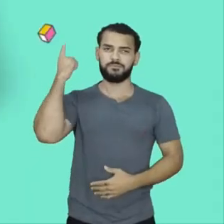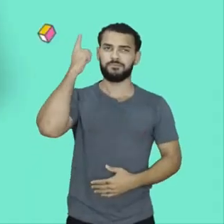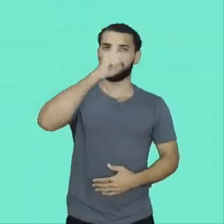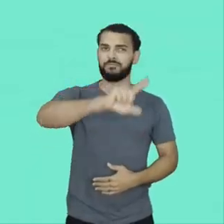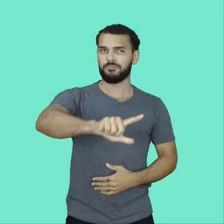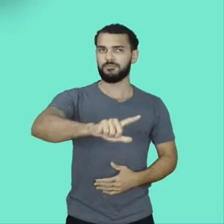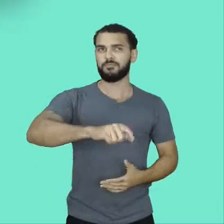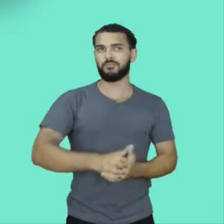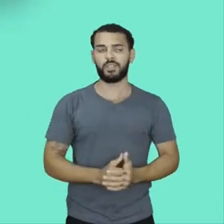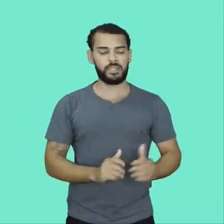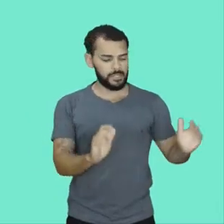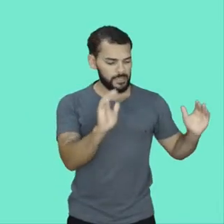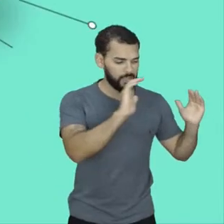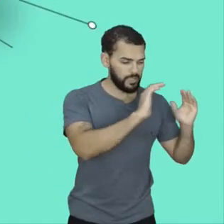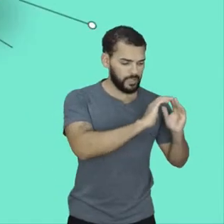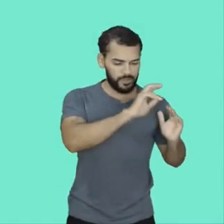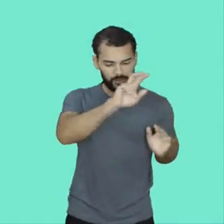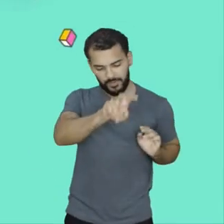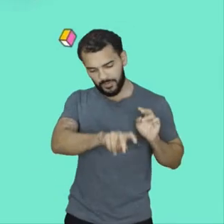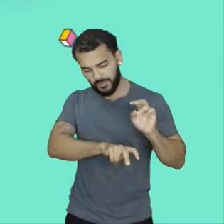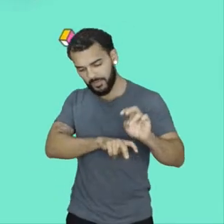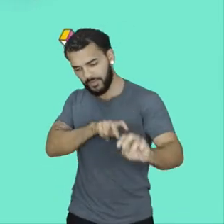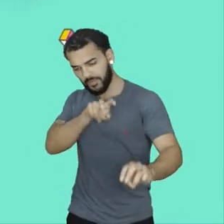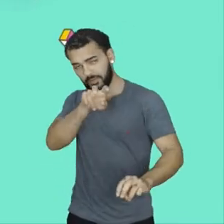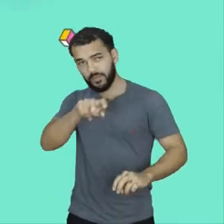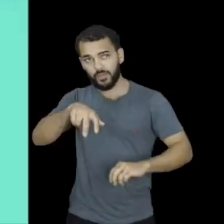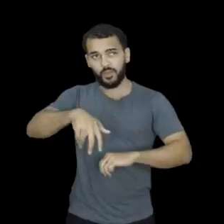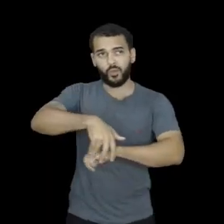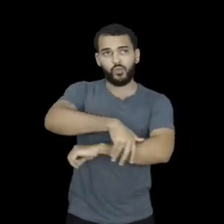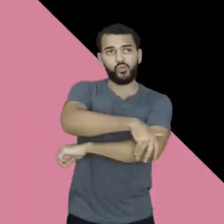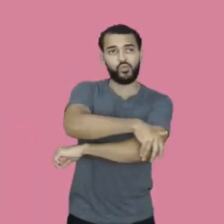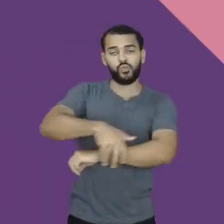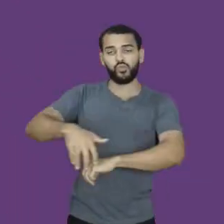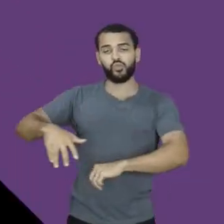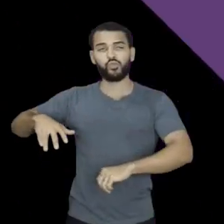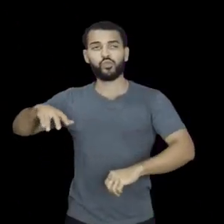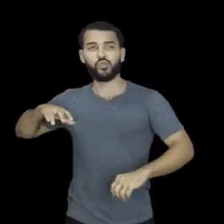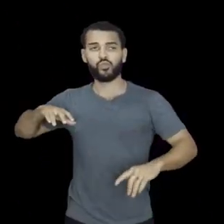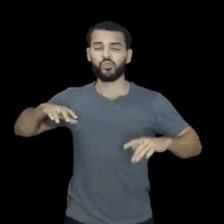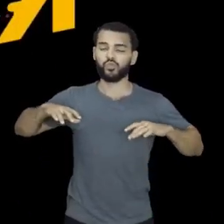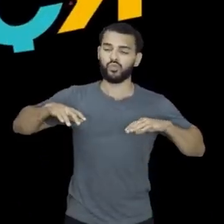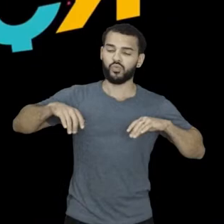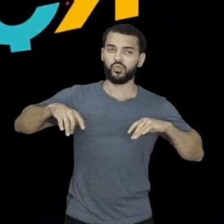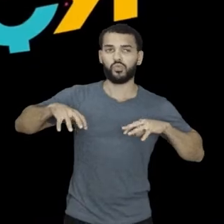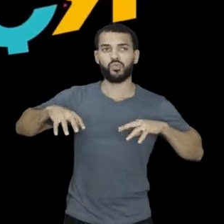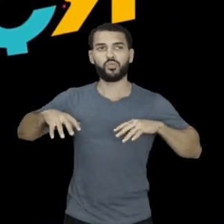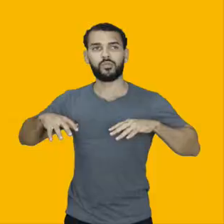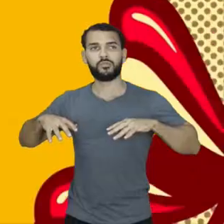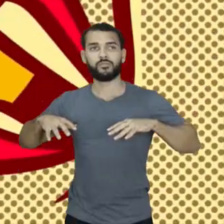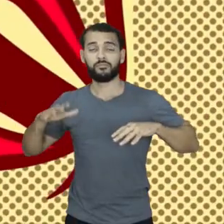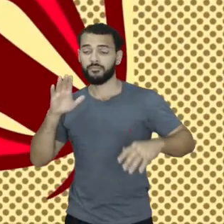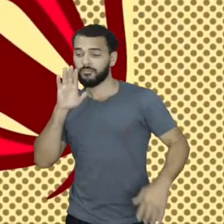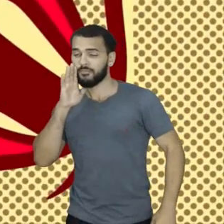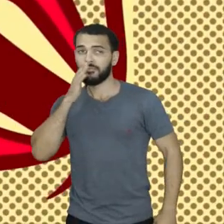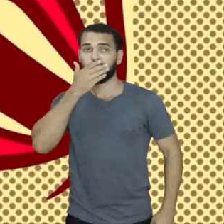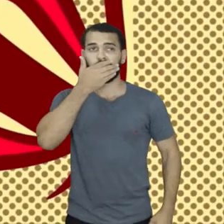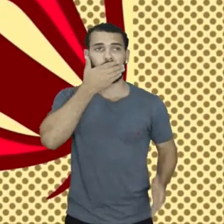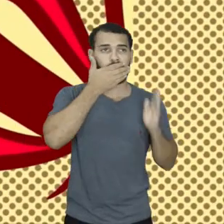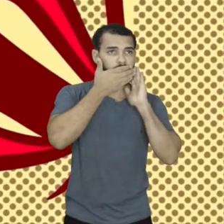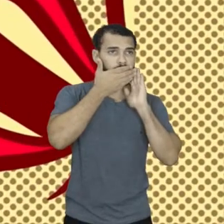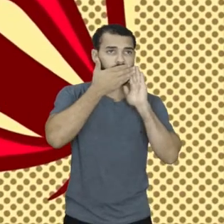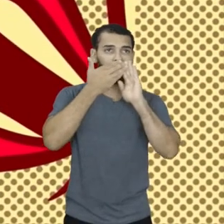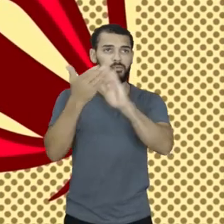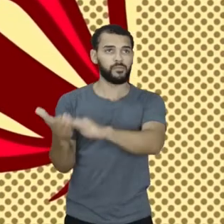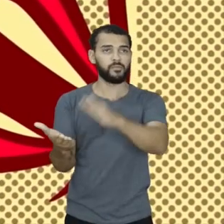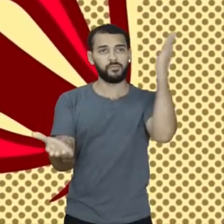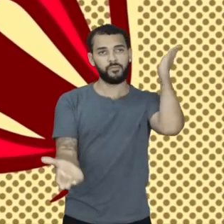Seja em casa, no campo, na rua ou na praça. Chega de mordaça,